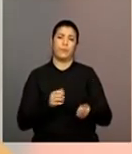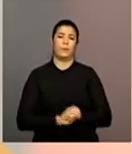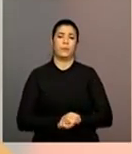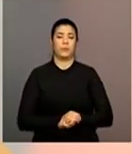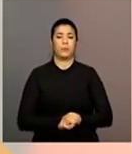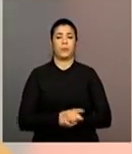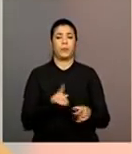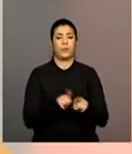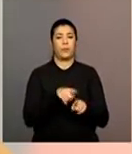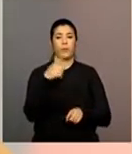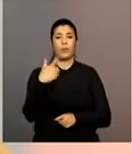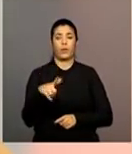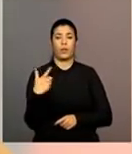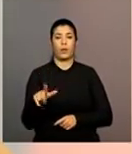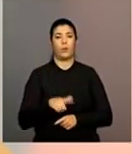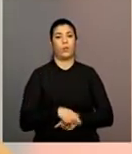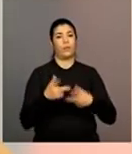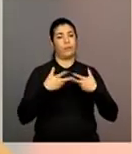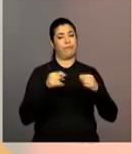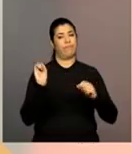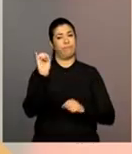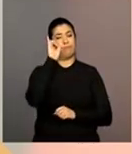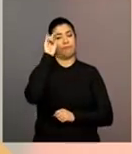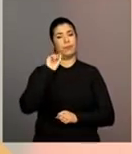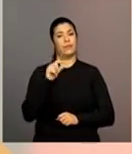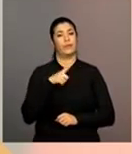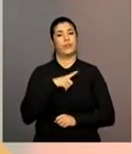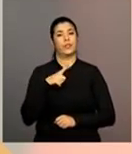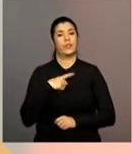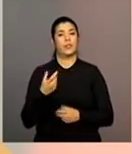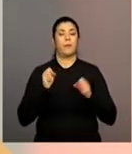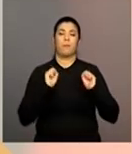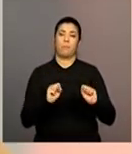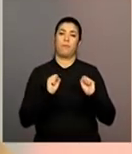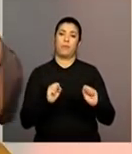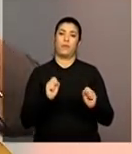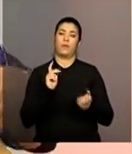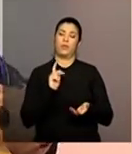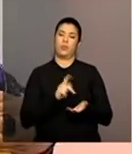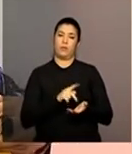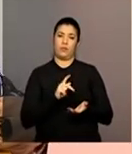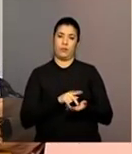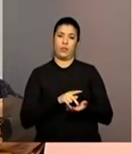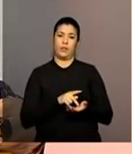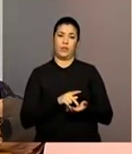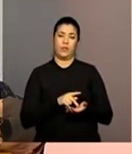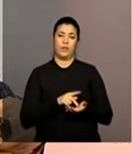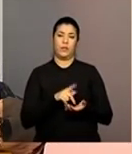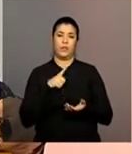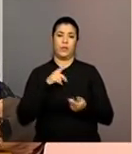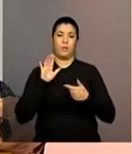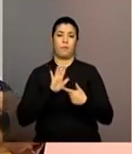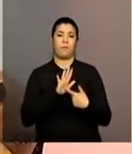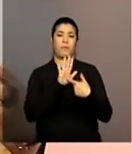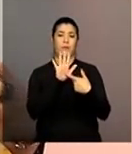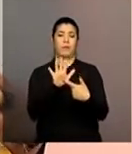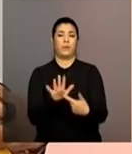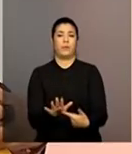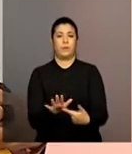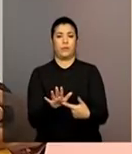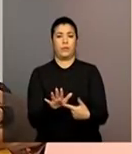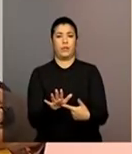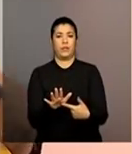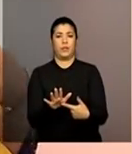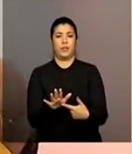e uma outra um outro aspecto relevante é que a gente possa trazer essa